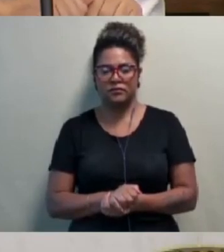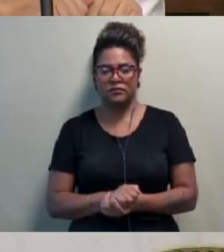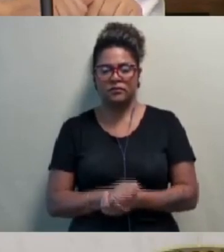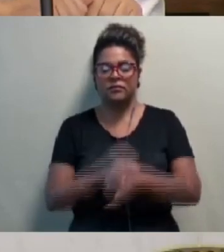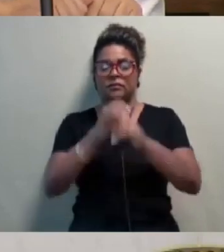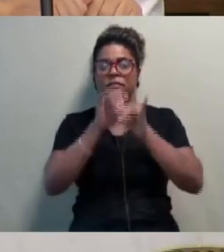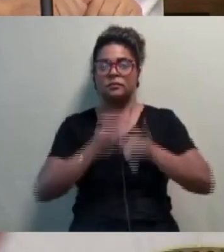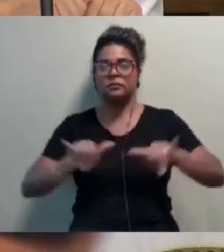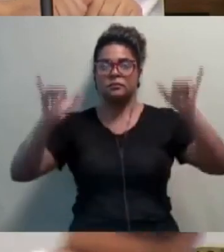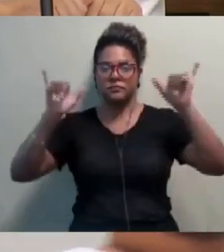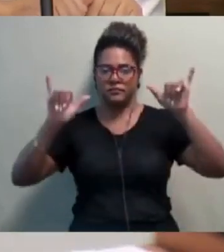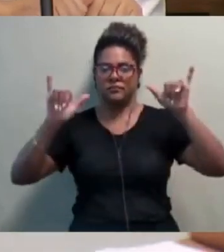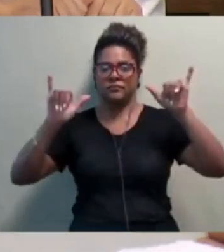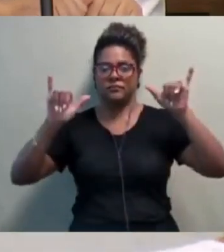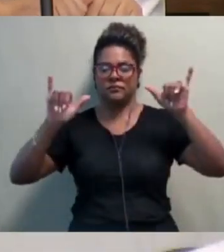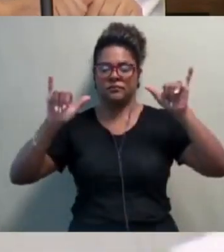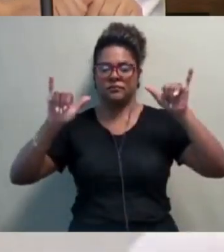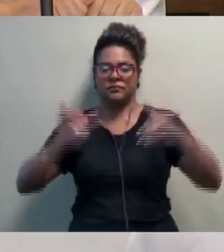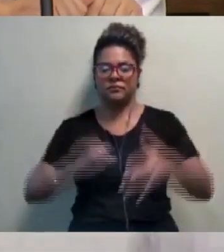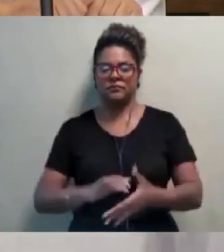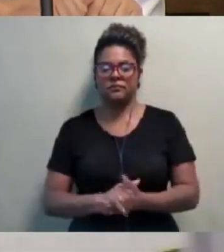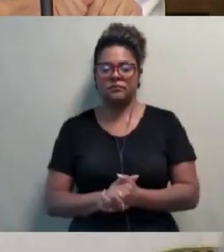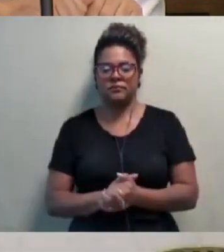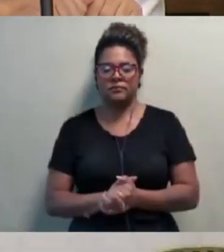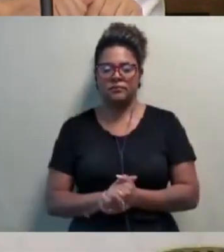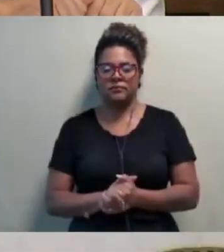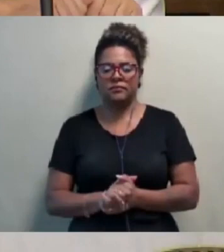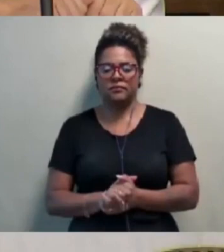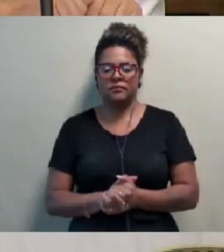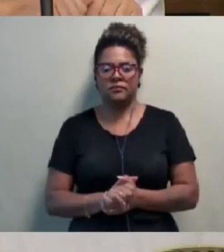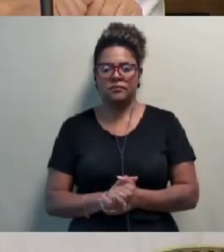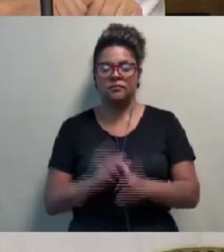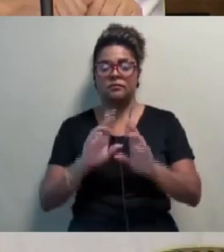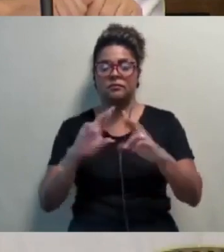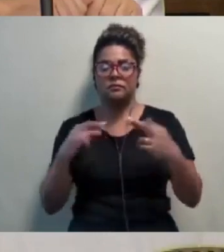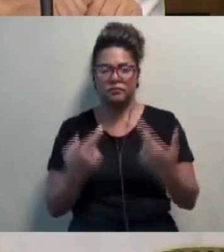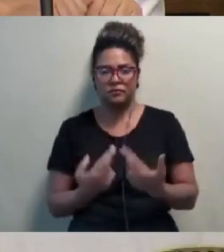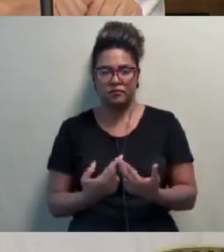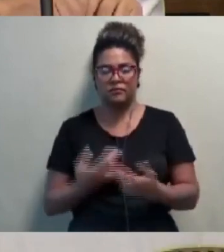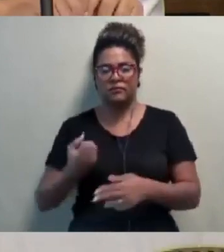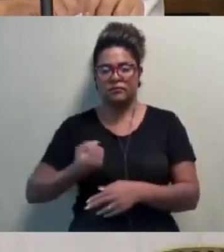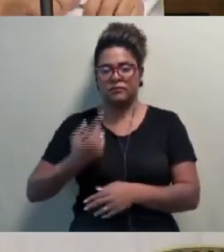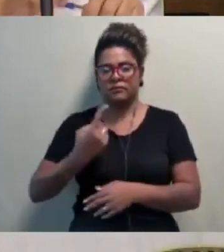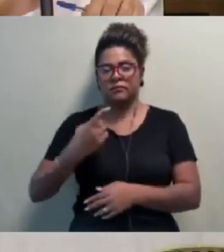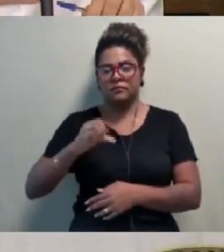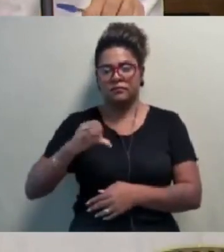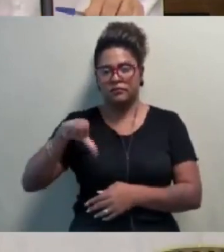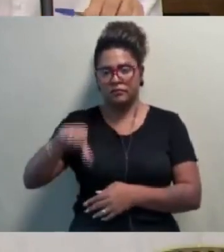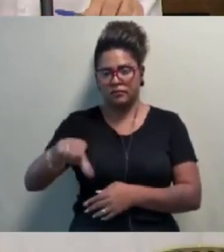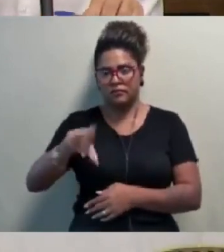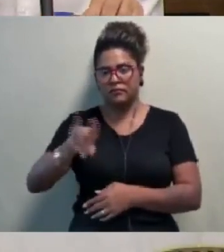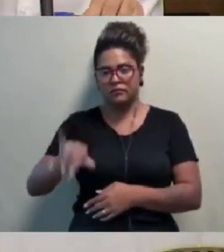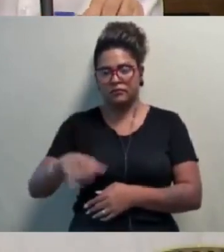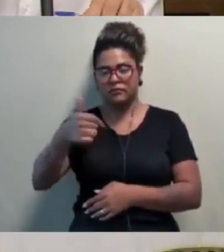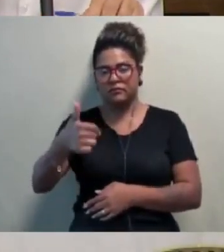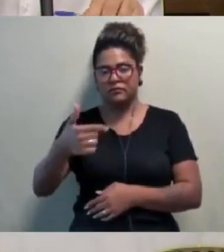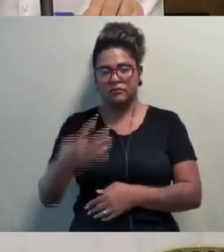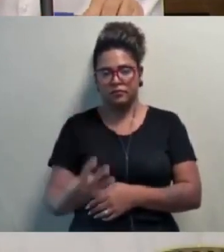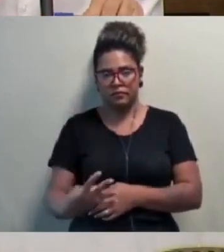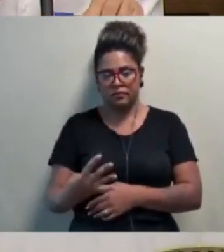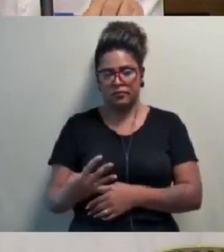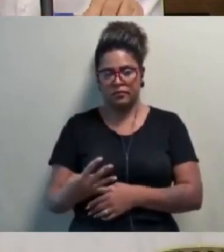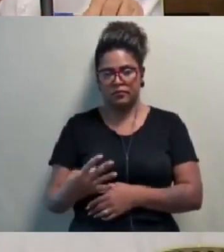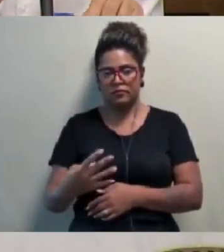Anúncios. CEP, reunião ordinária número 109, dia 14/12, às